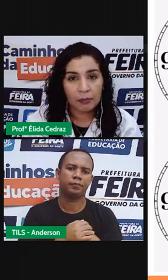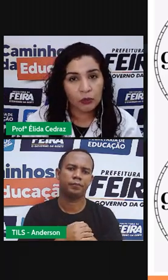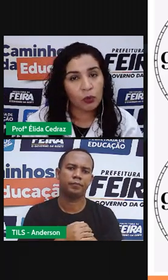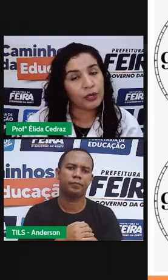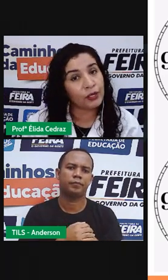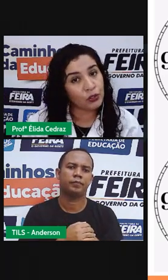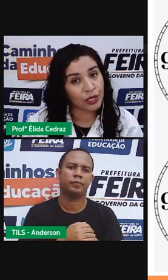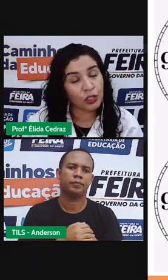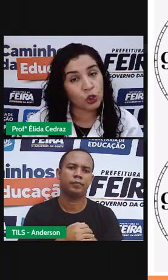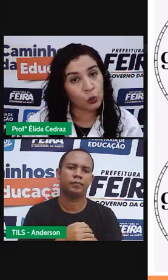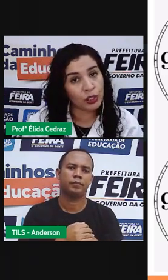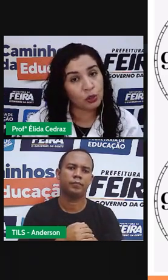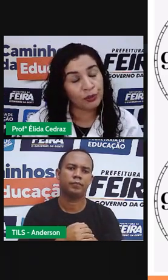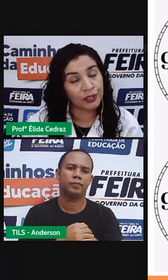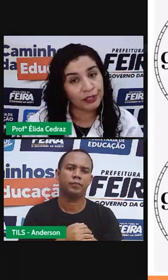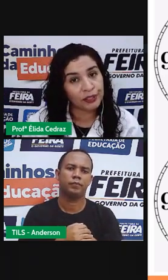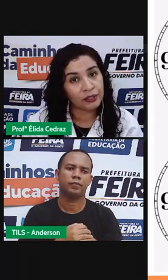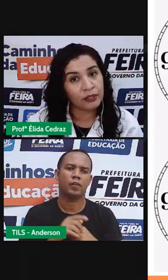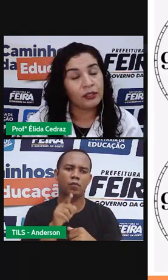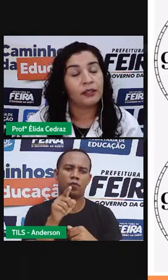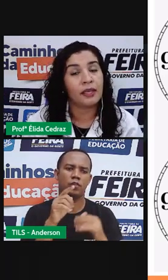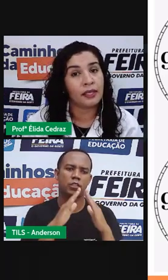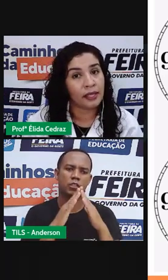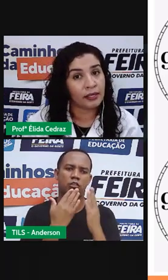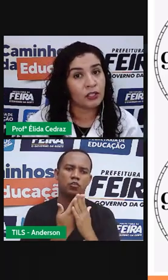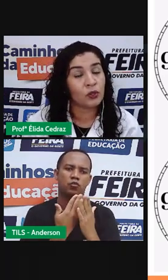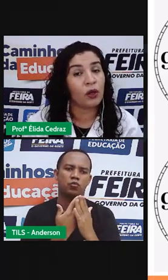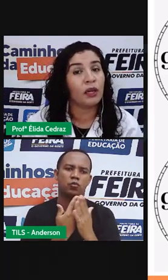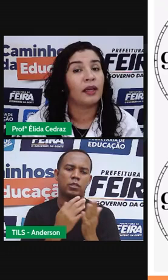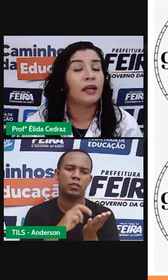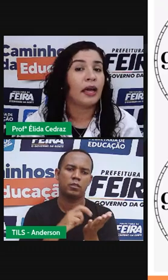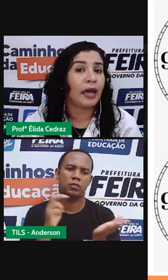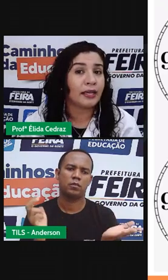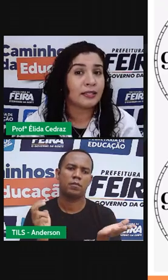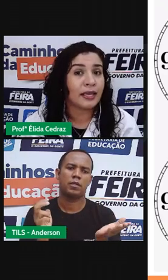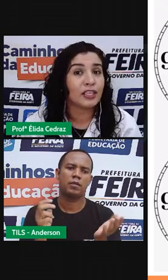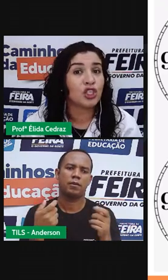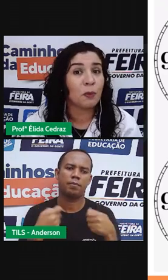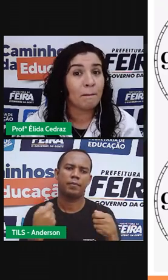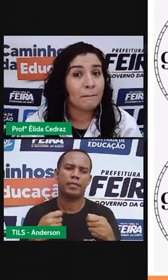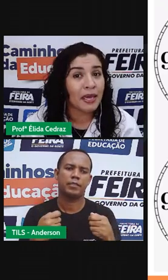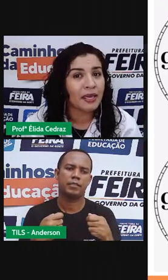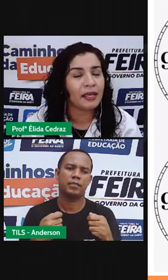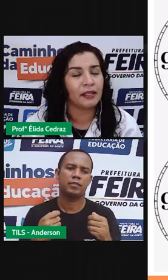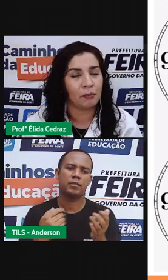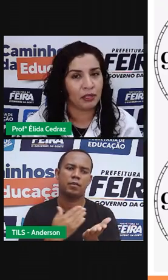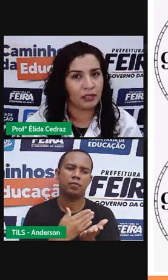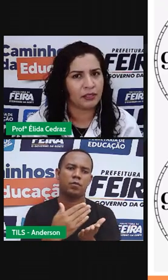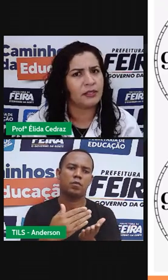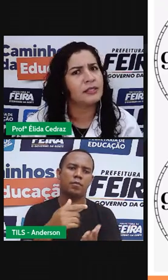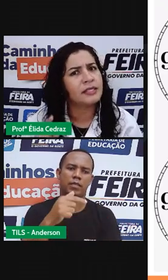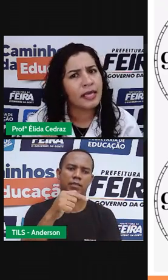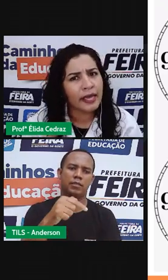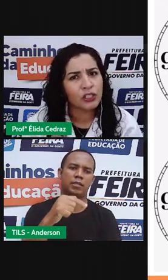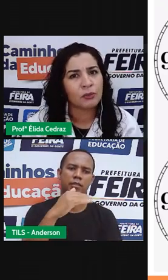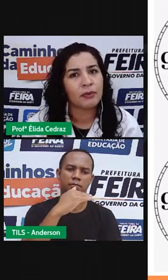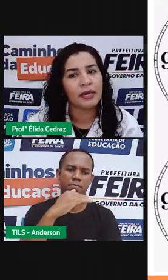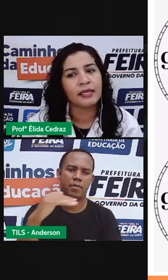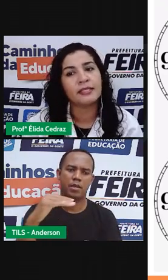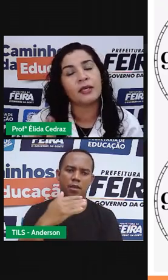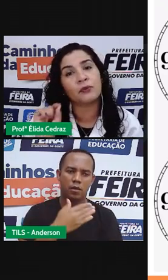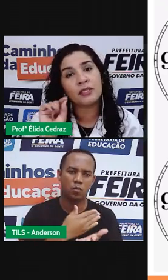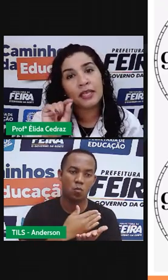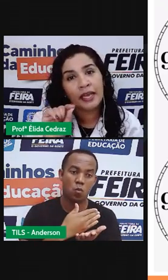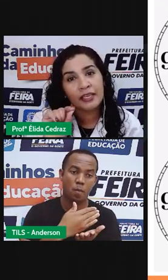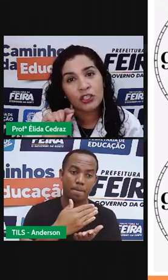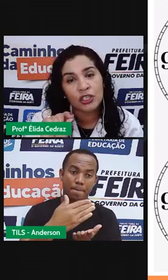Lembra do horário a ver quem estuda de manhã? Tem que estar na escola às sete e meia da manhã. Sete e